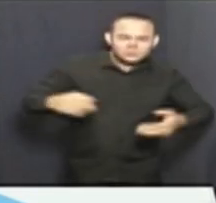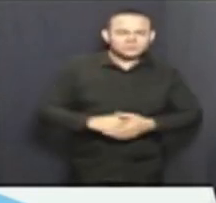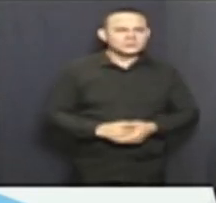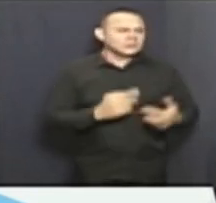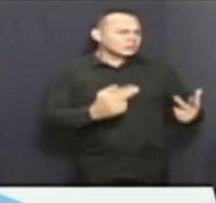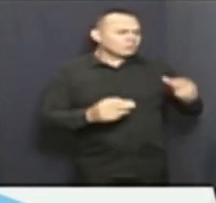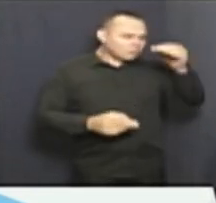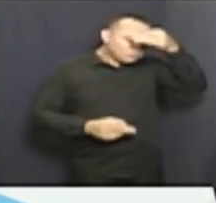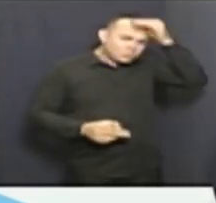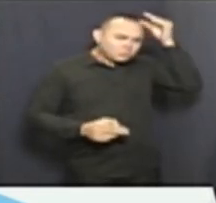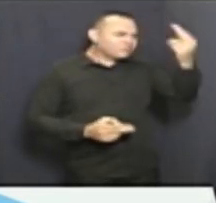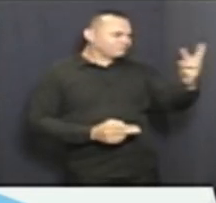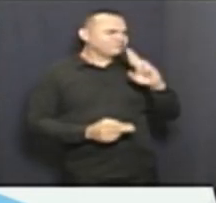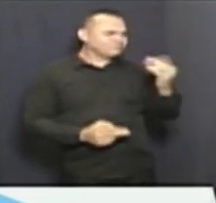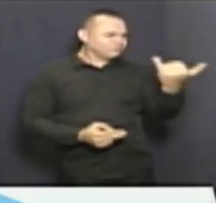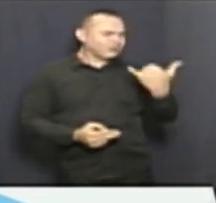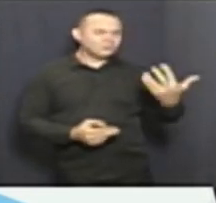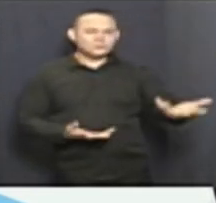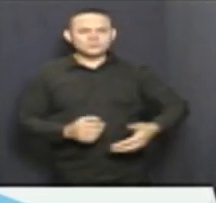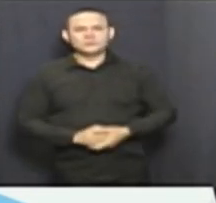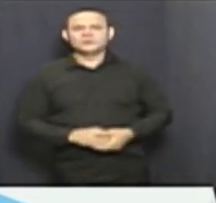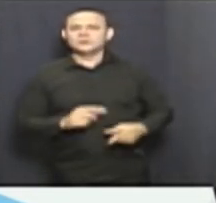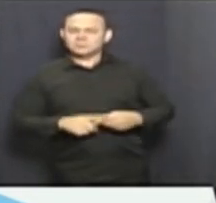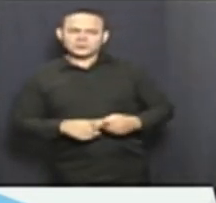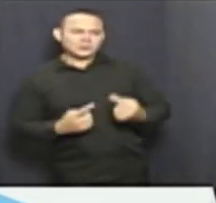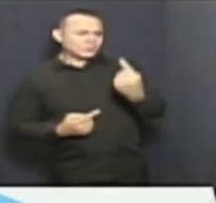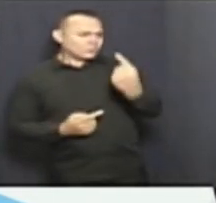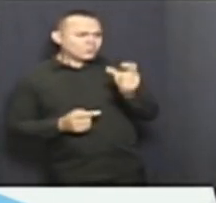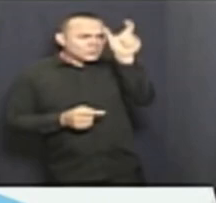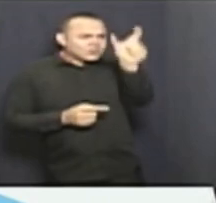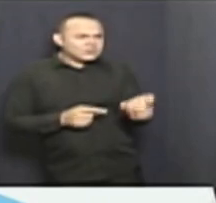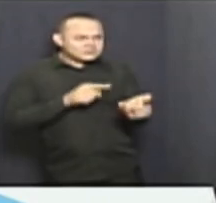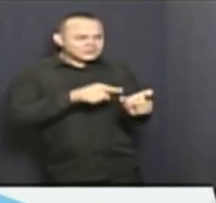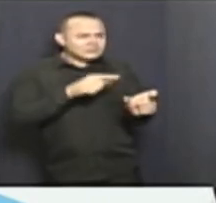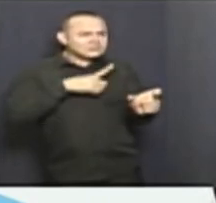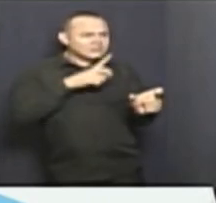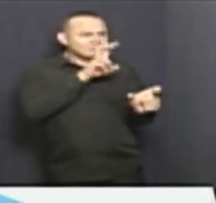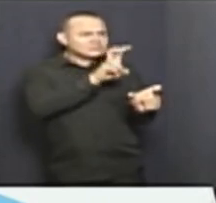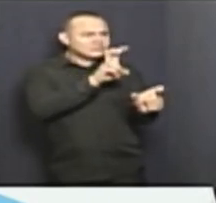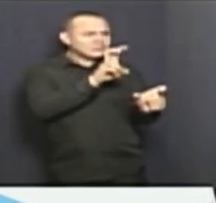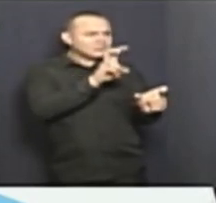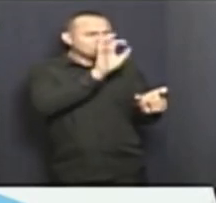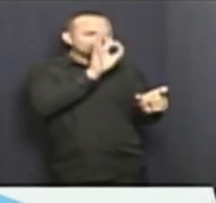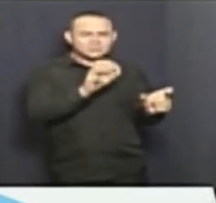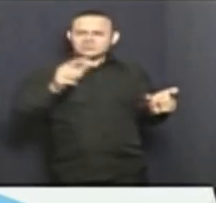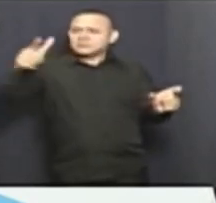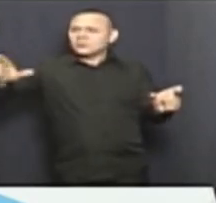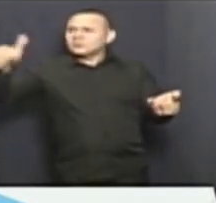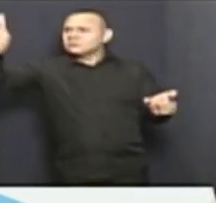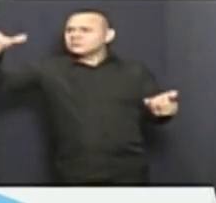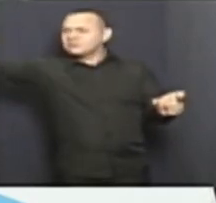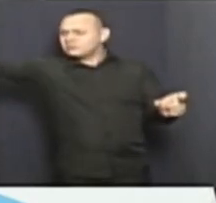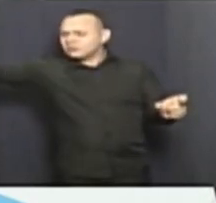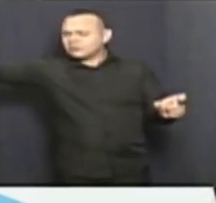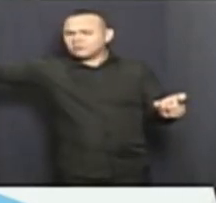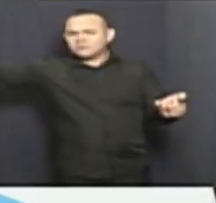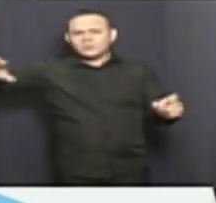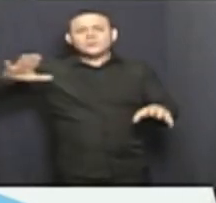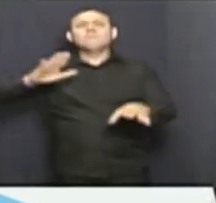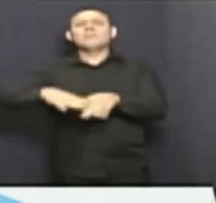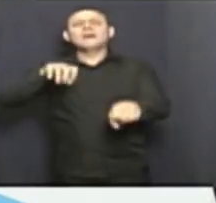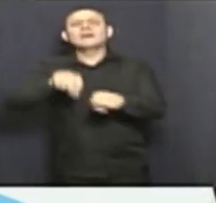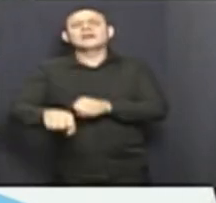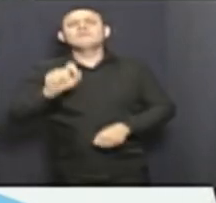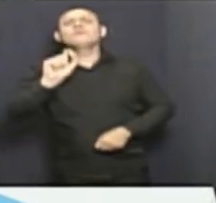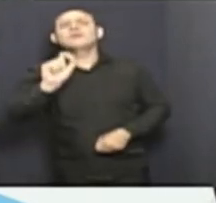e numa um determinado candidato tá consigo na outra está com 19 mas o mais grave não é